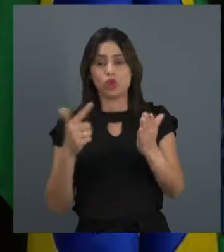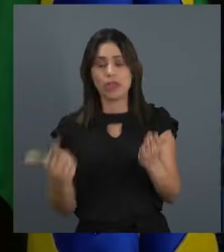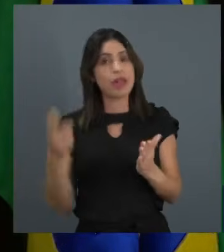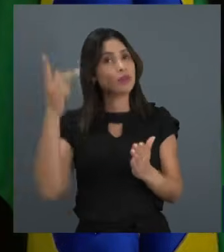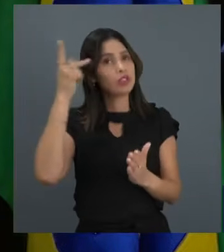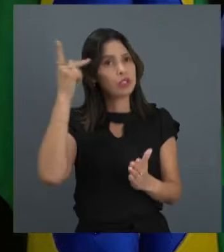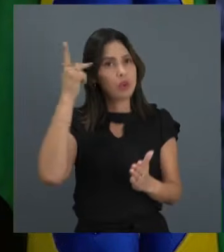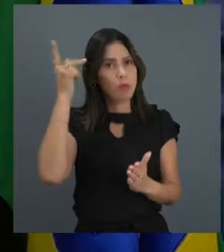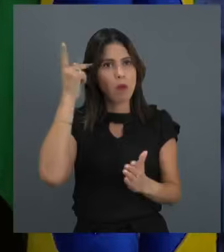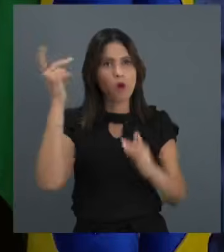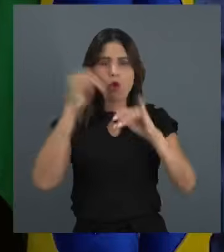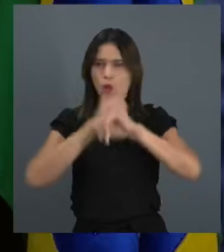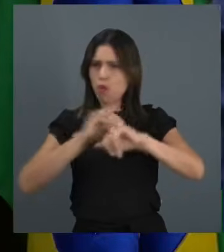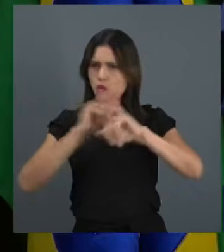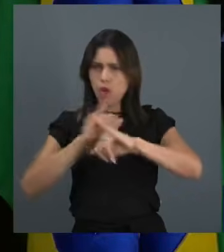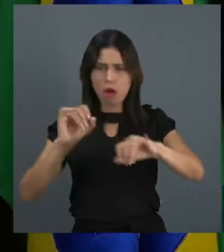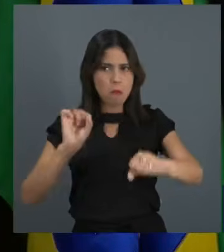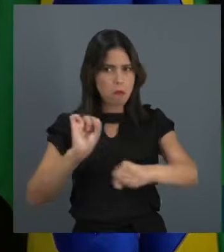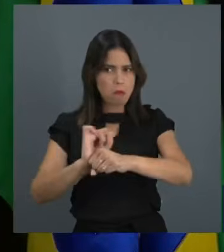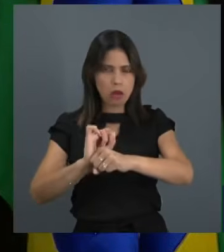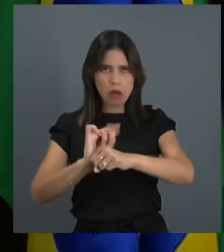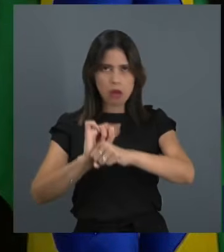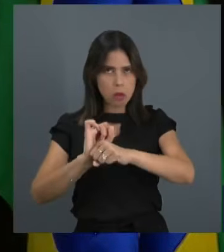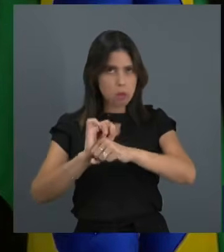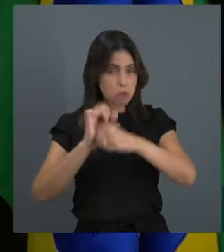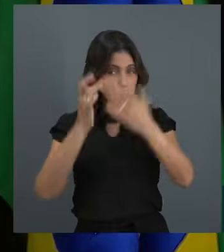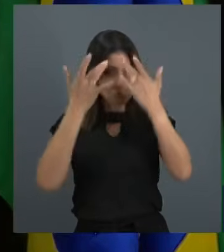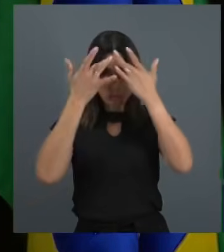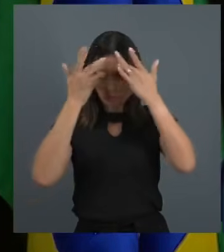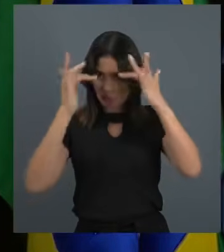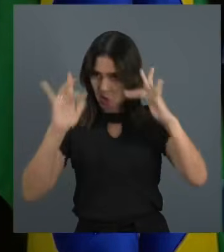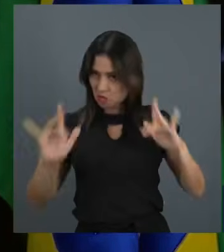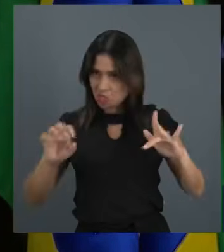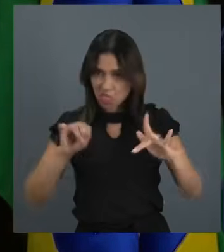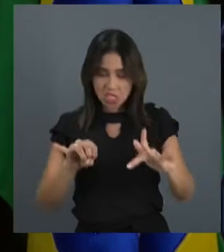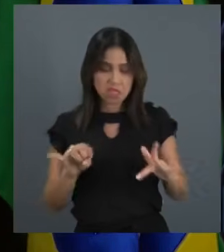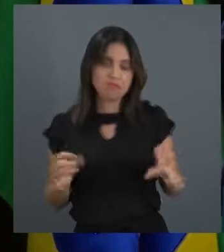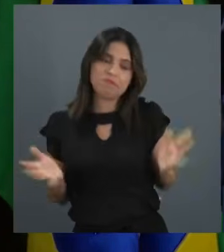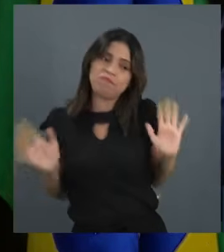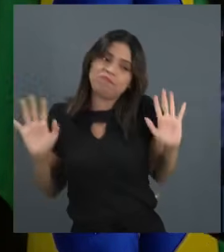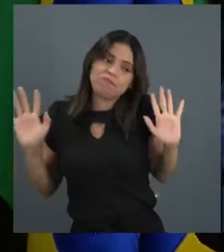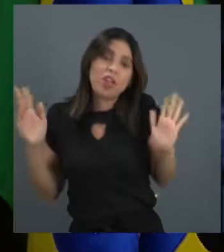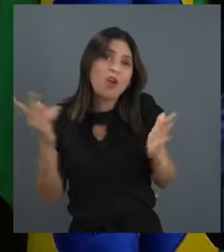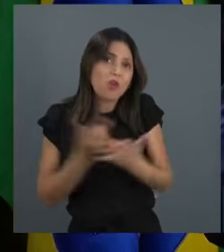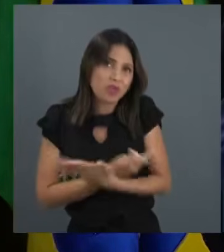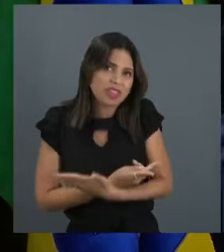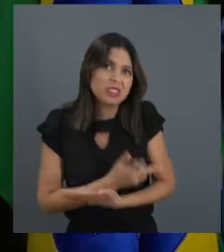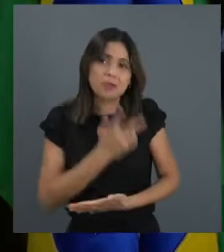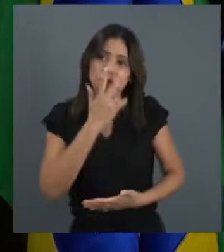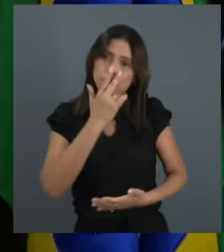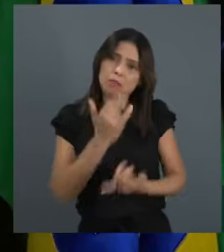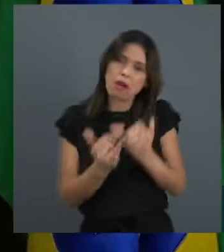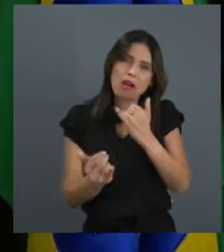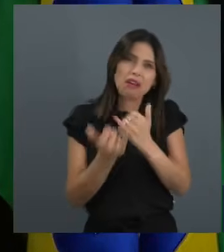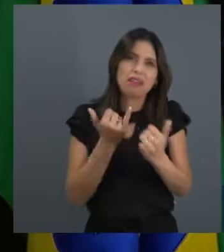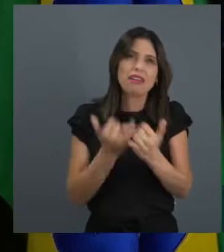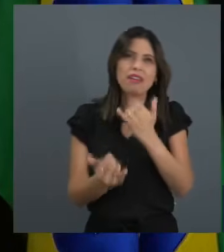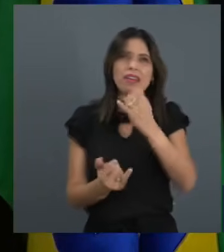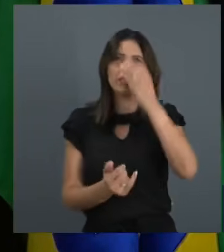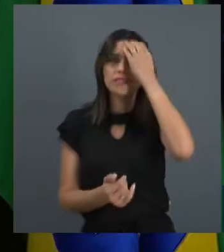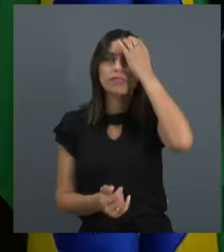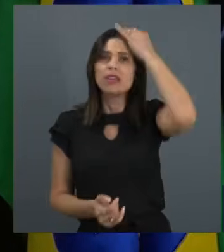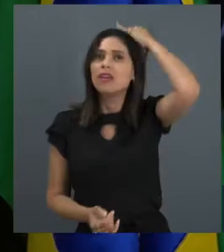de noticiar. Não sei se houve pressão, parece que sim. Mas